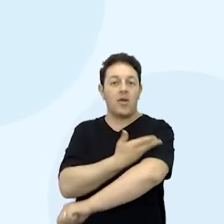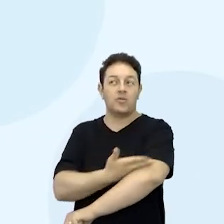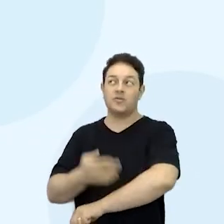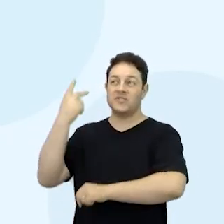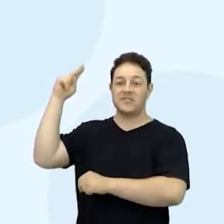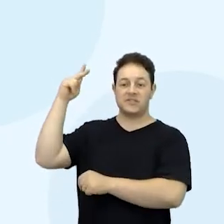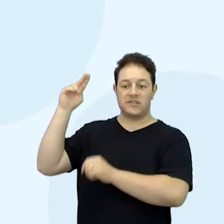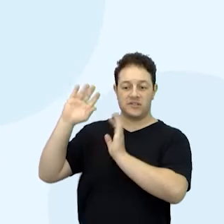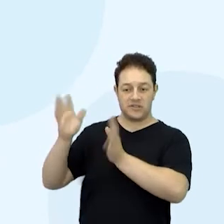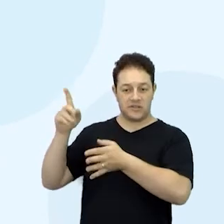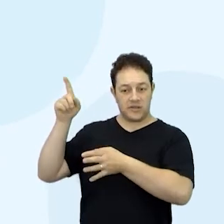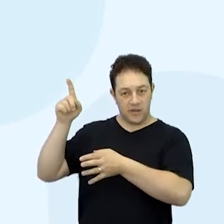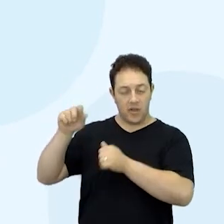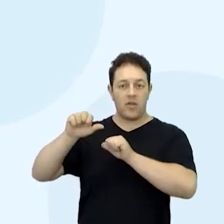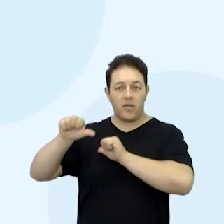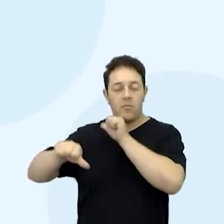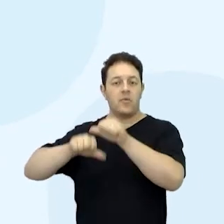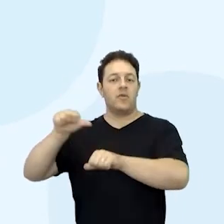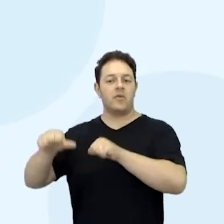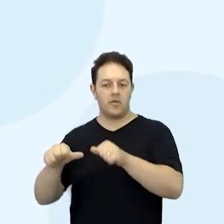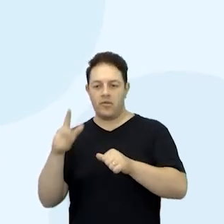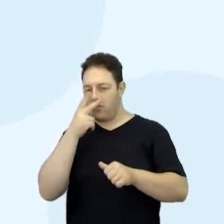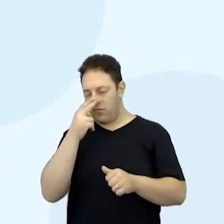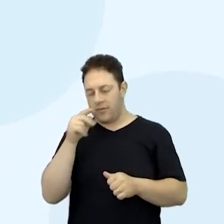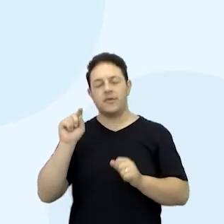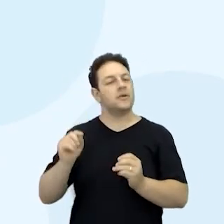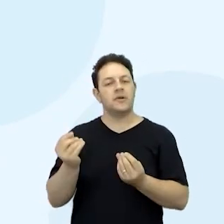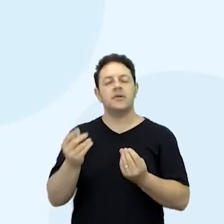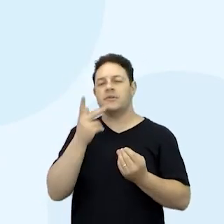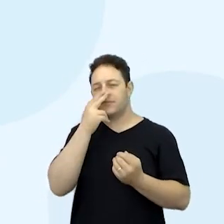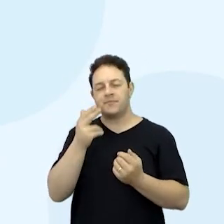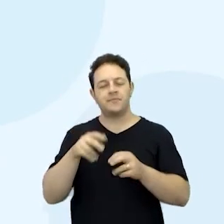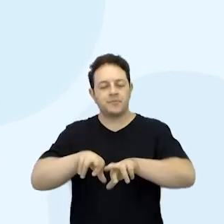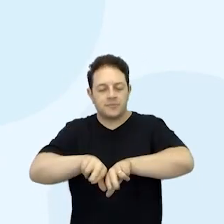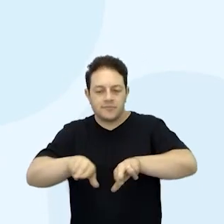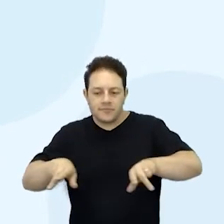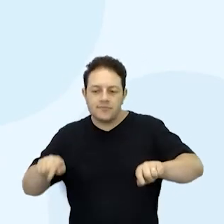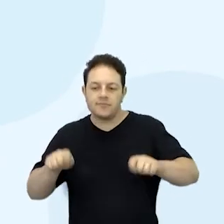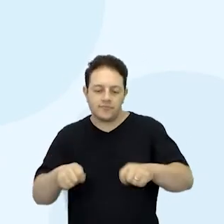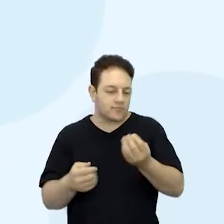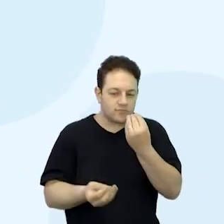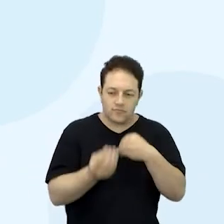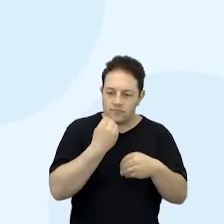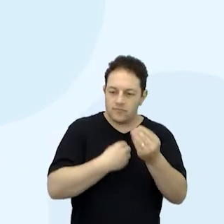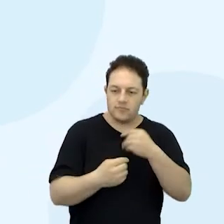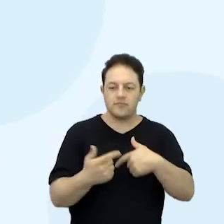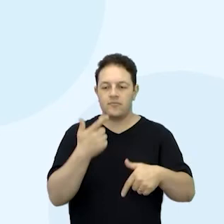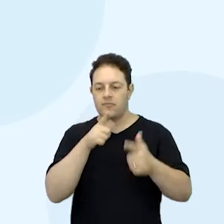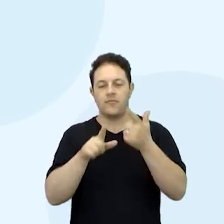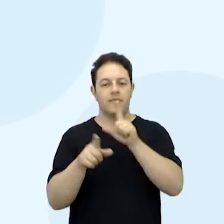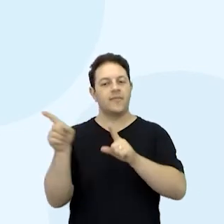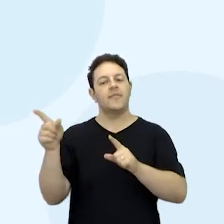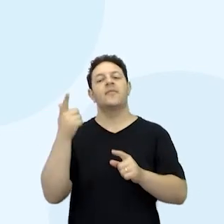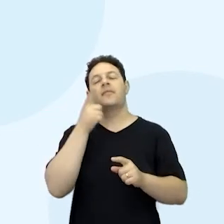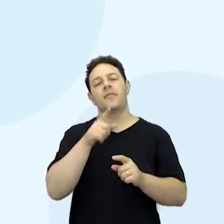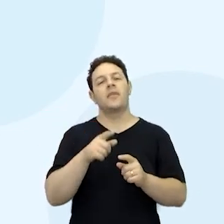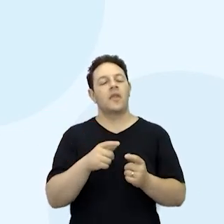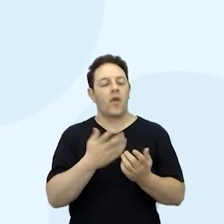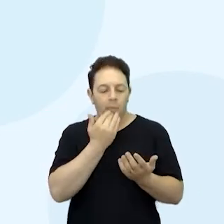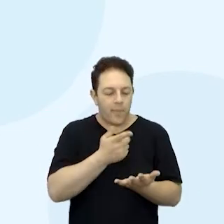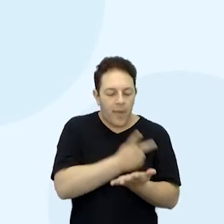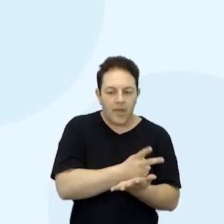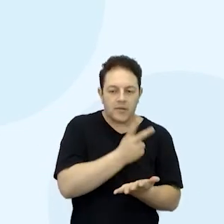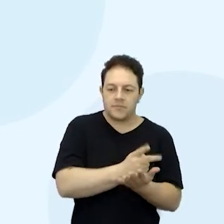na sua comunidade então ele começa a dispor de uma maior variedade E aí sim ele